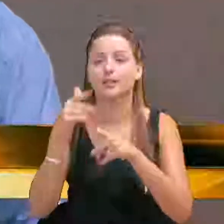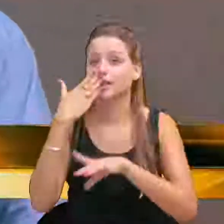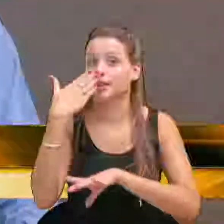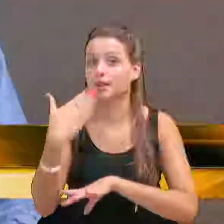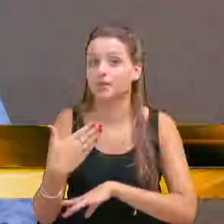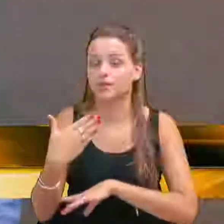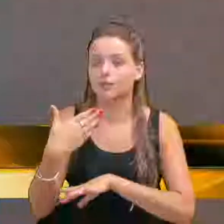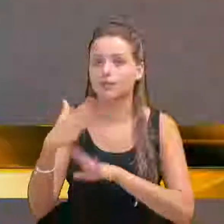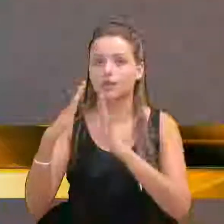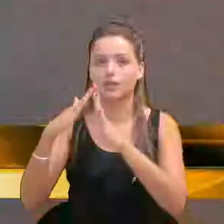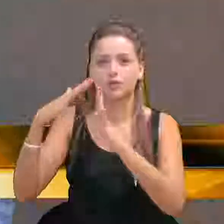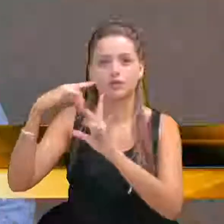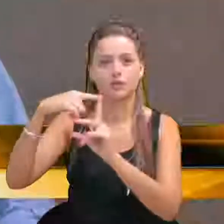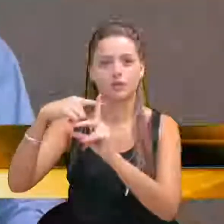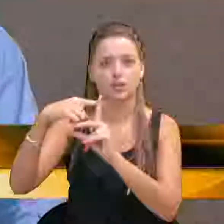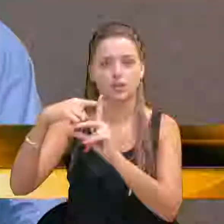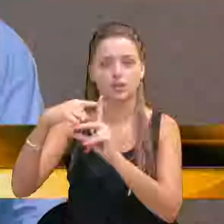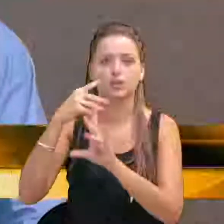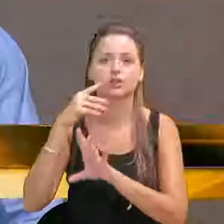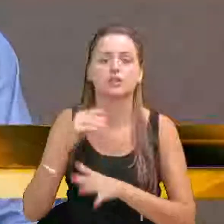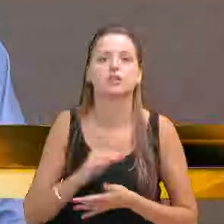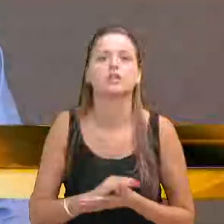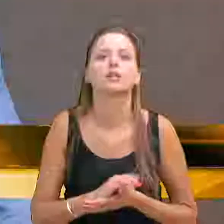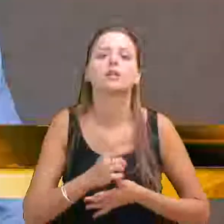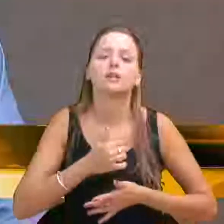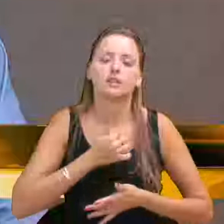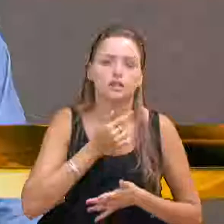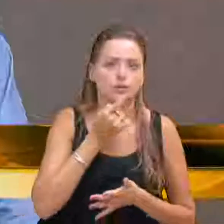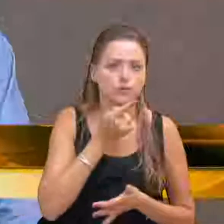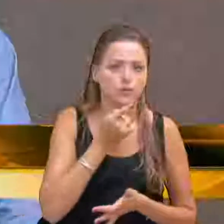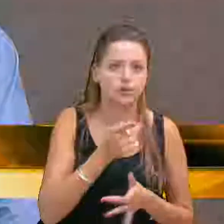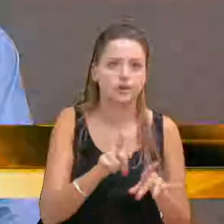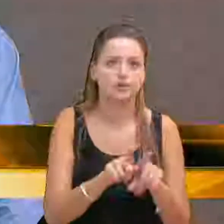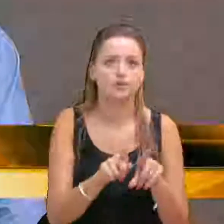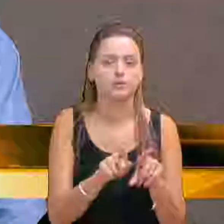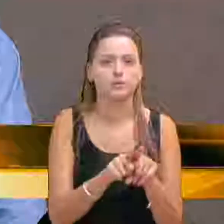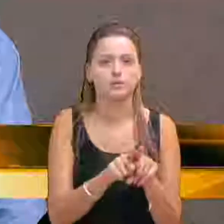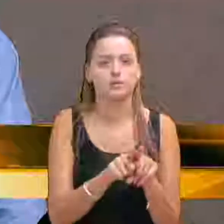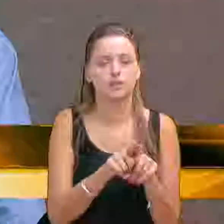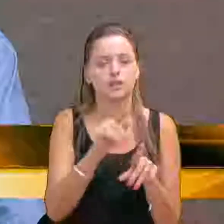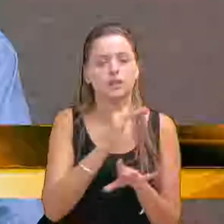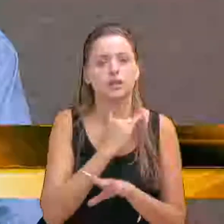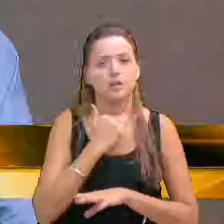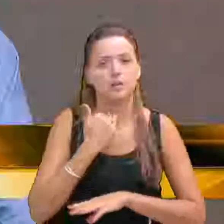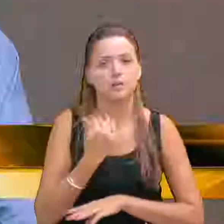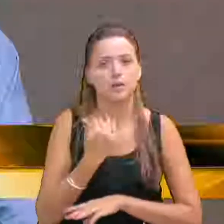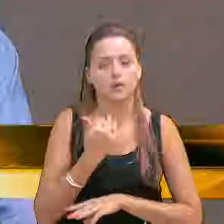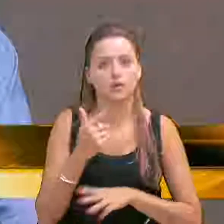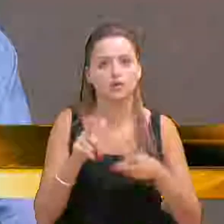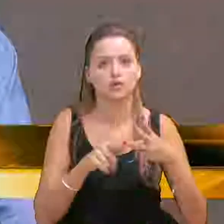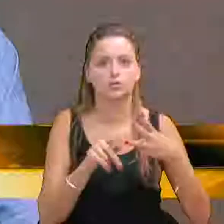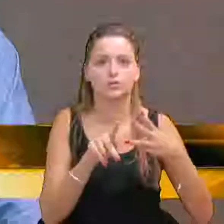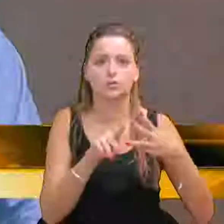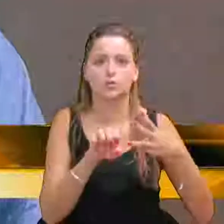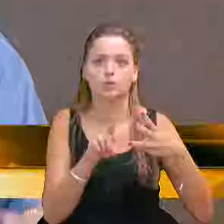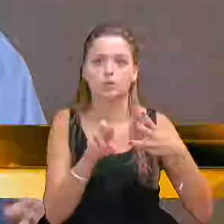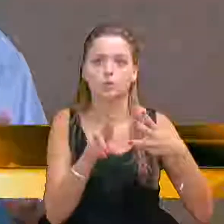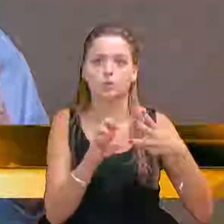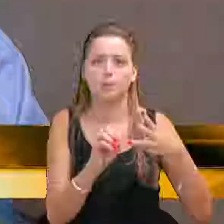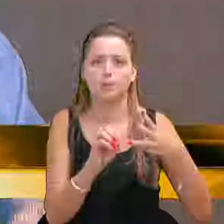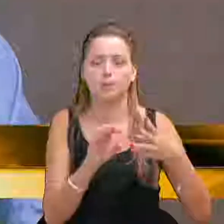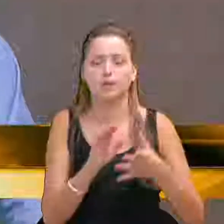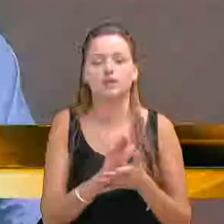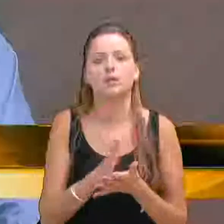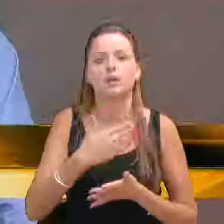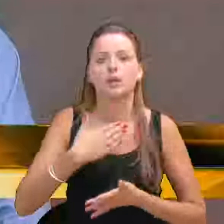né? Então, lamento muito profundo e registro, né, especialmente o falecimento do Pedro Tenotti. Fica